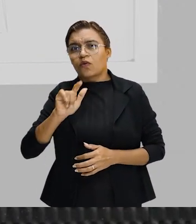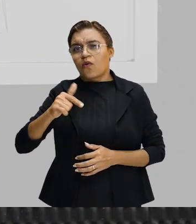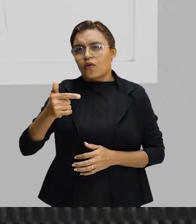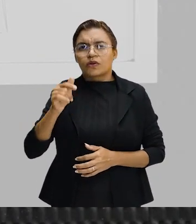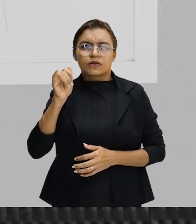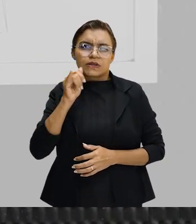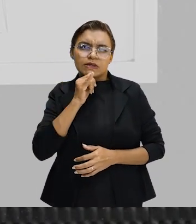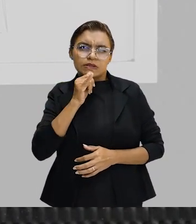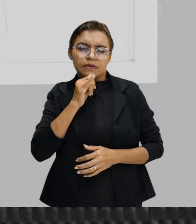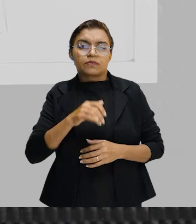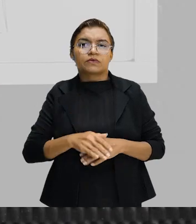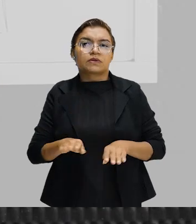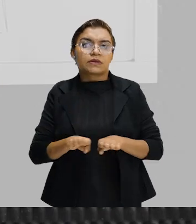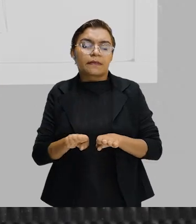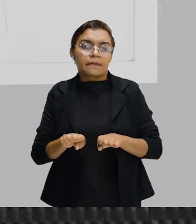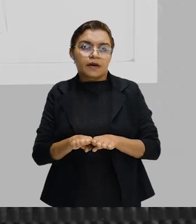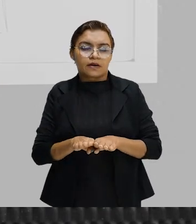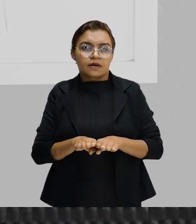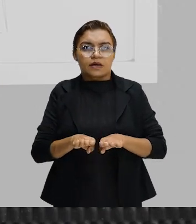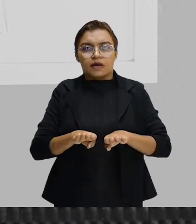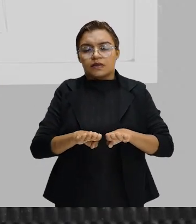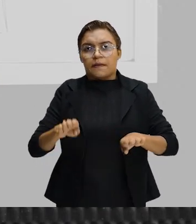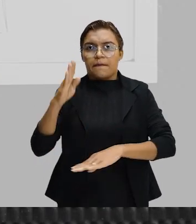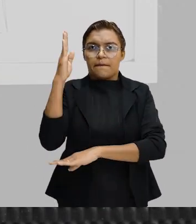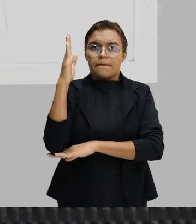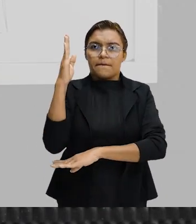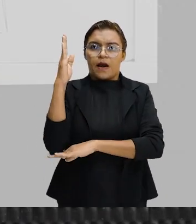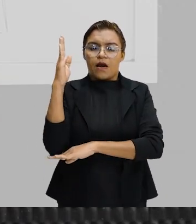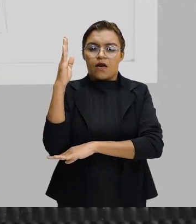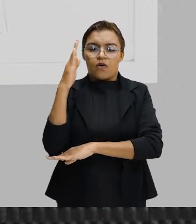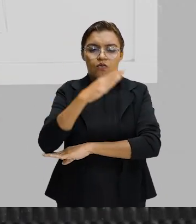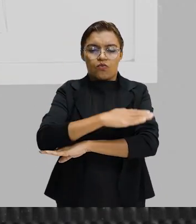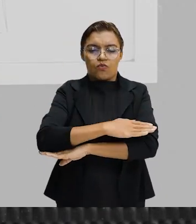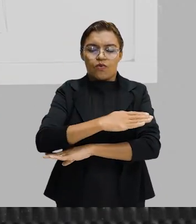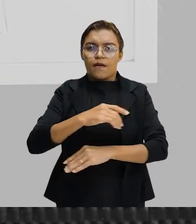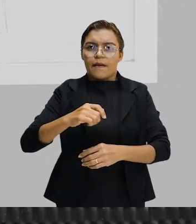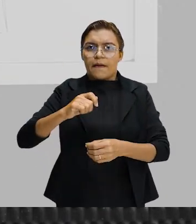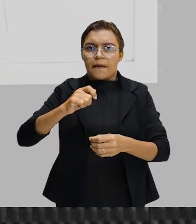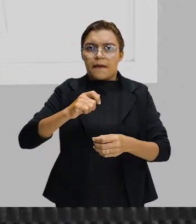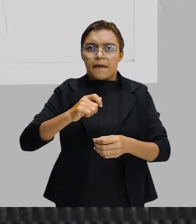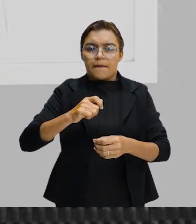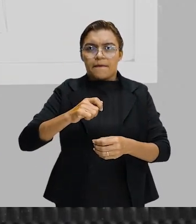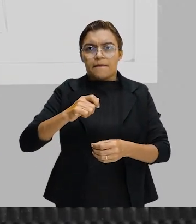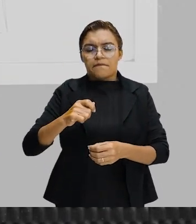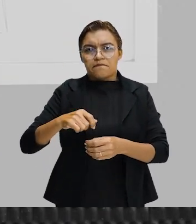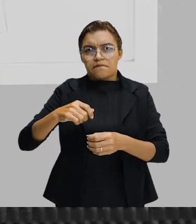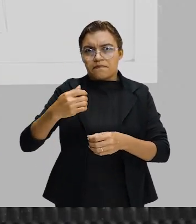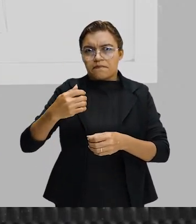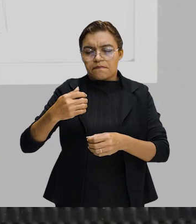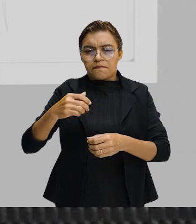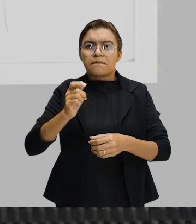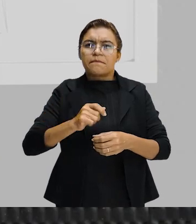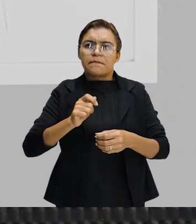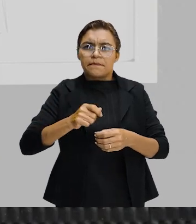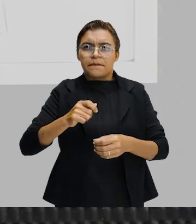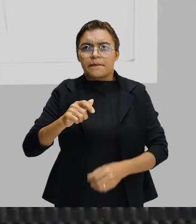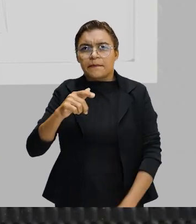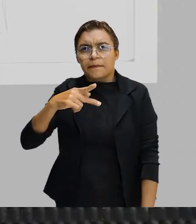naquela tábua cheia de prego. A gente vê muito lá na Índia, né? Que deve passar na televisão bastante. Então as pessoas deitam em cima daquela